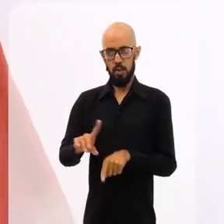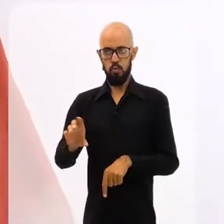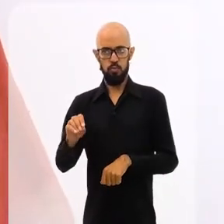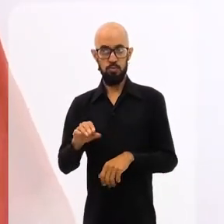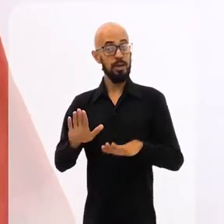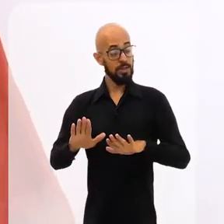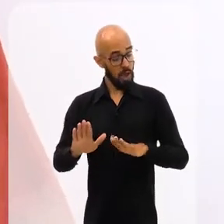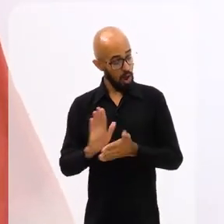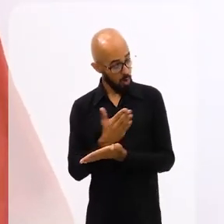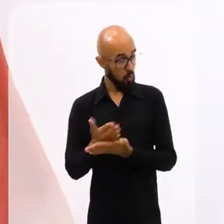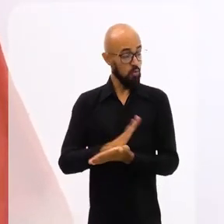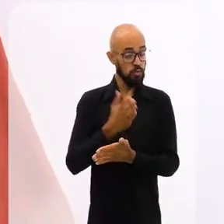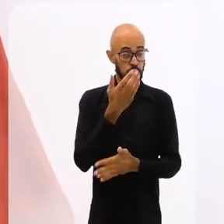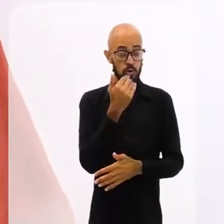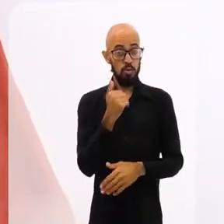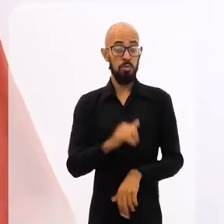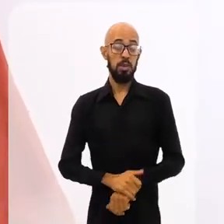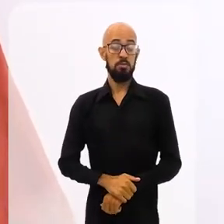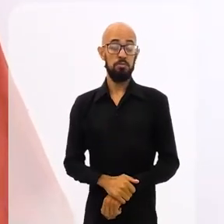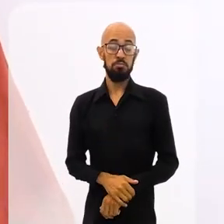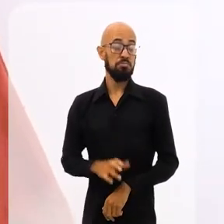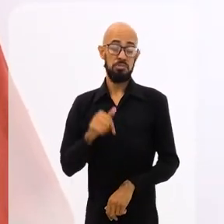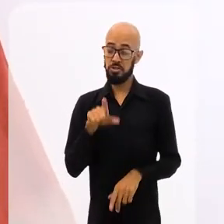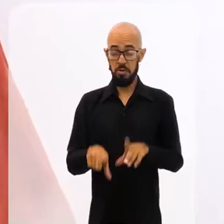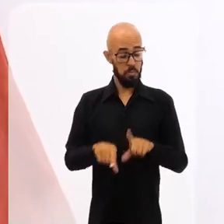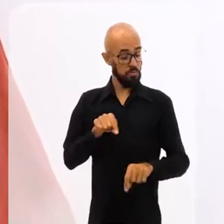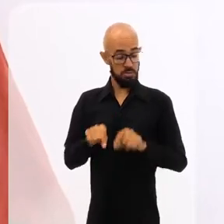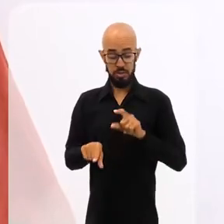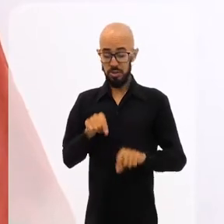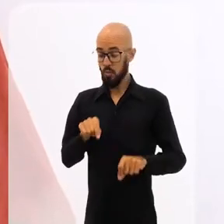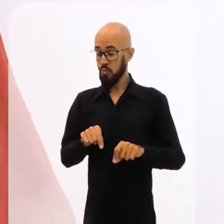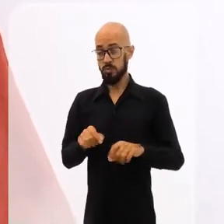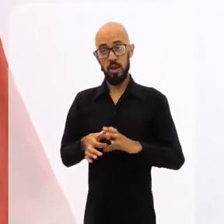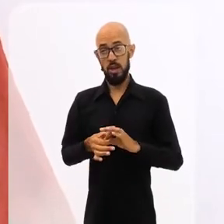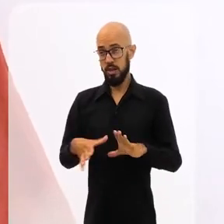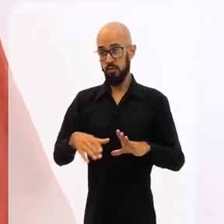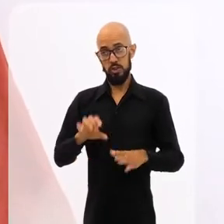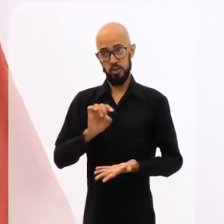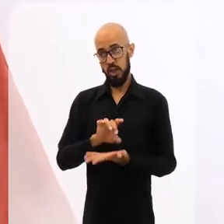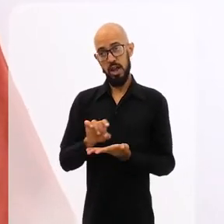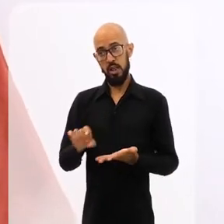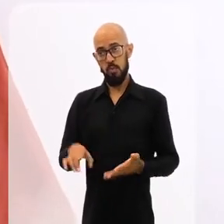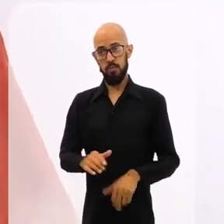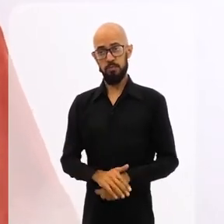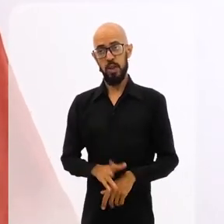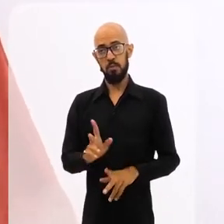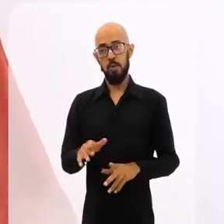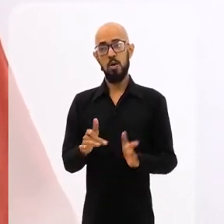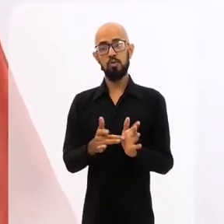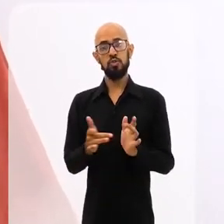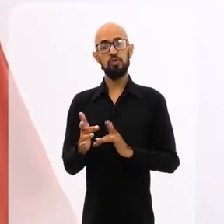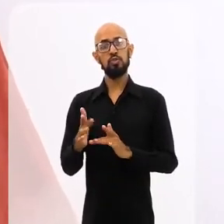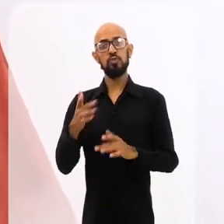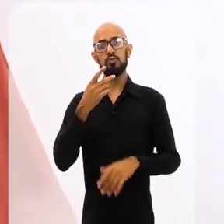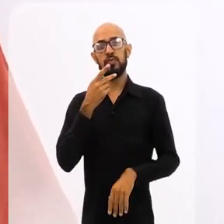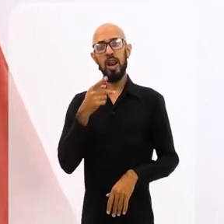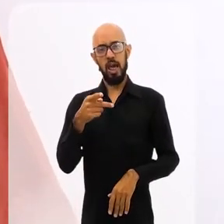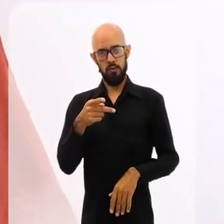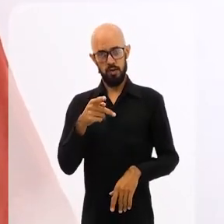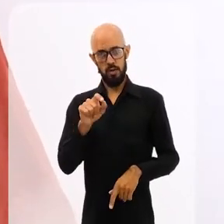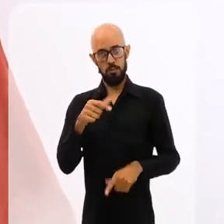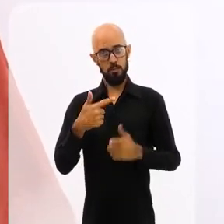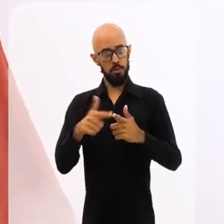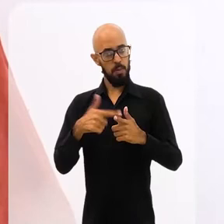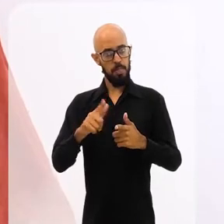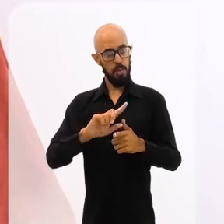pode encontrar que come. Mas isso é mal, é ruim? Não, é opção de cada um. Certo. É como Cristo falava, né? O